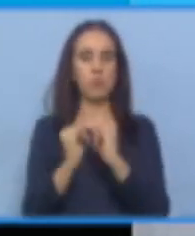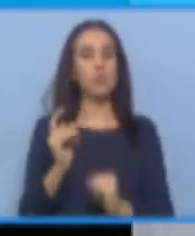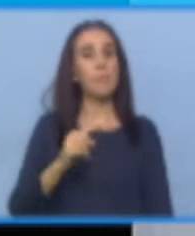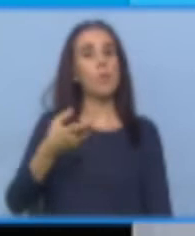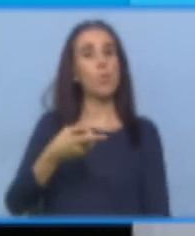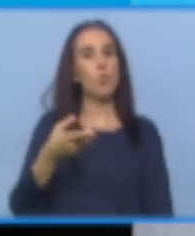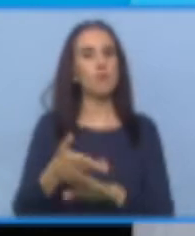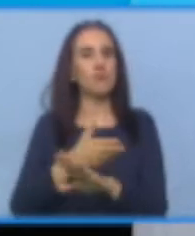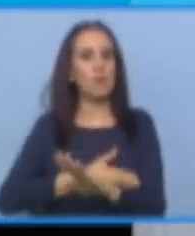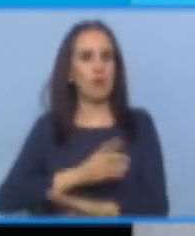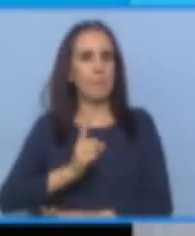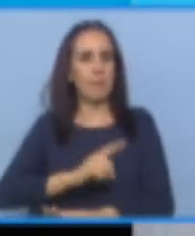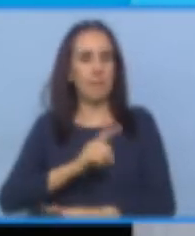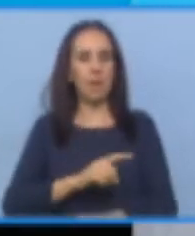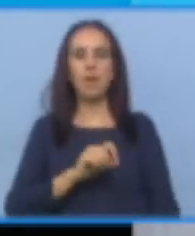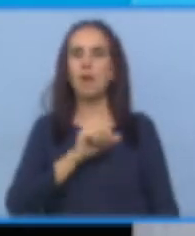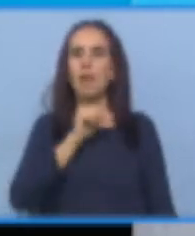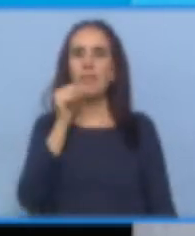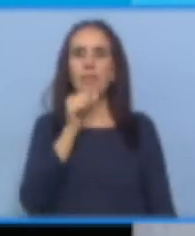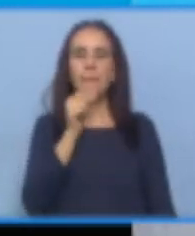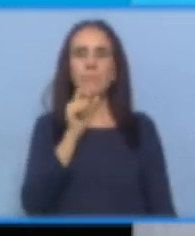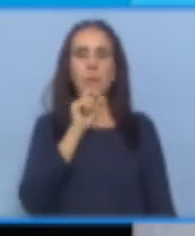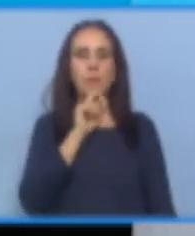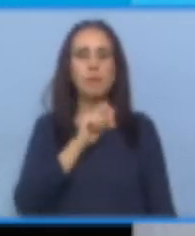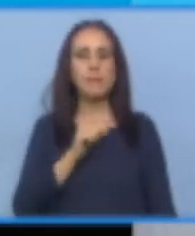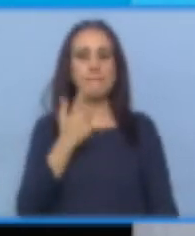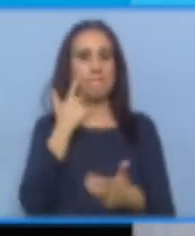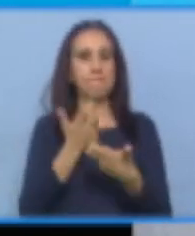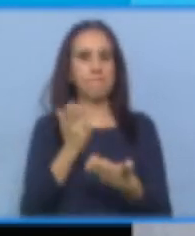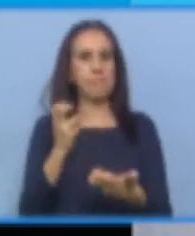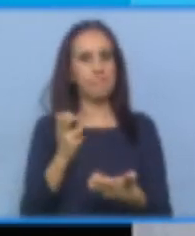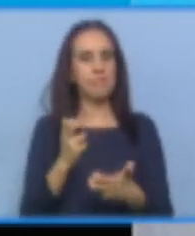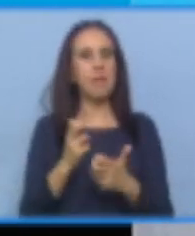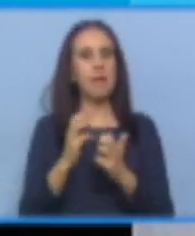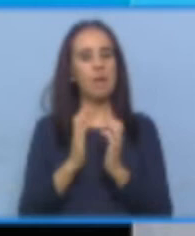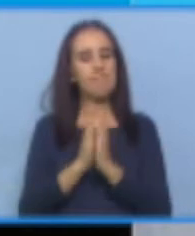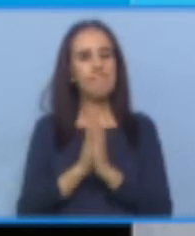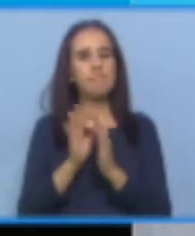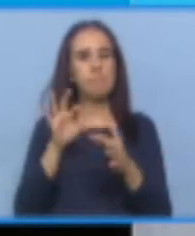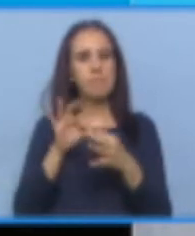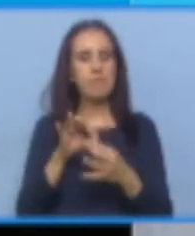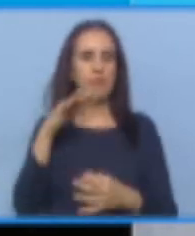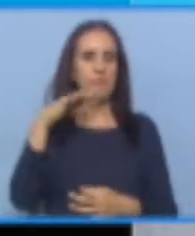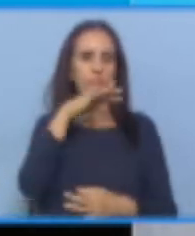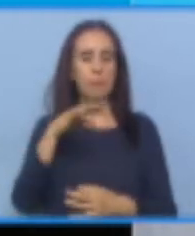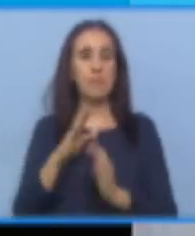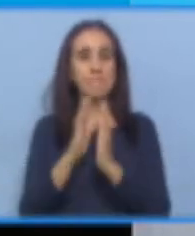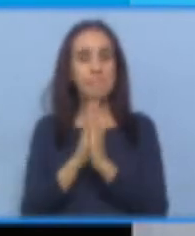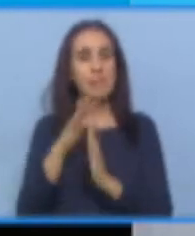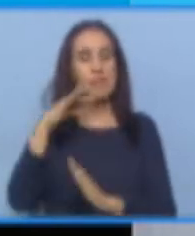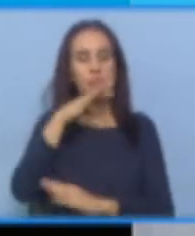de outros, é sempre uma oportunidade para pôr em evidência o Evangelho da família, a força do Evangelho da